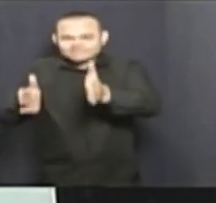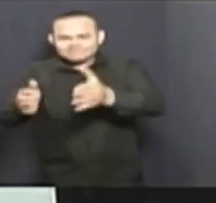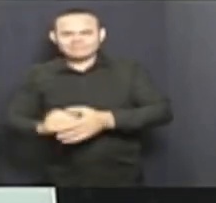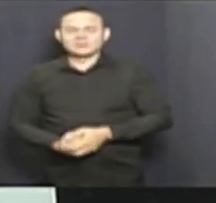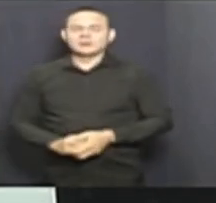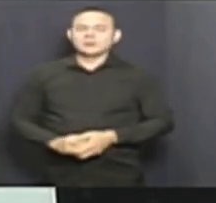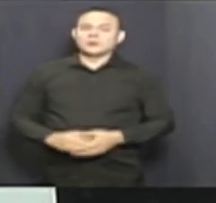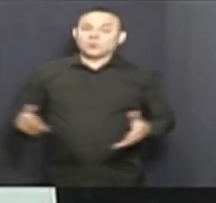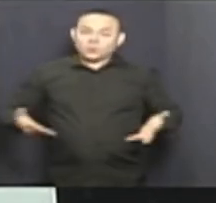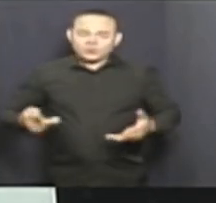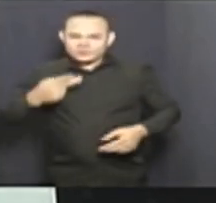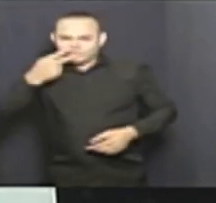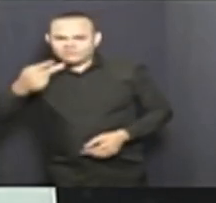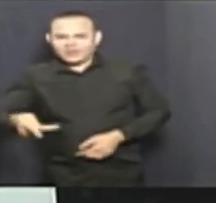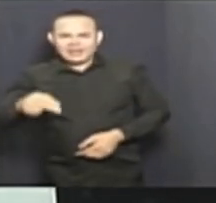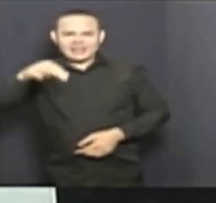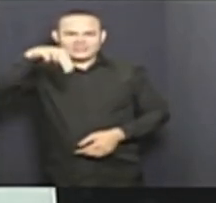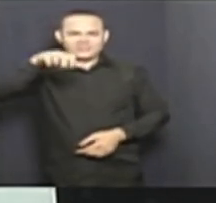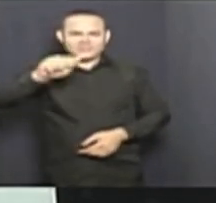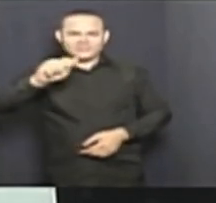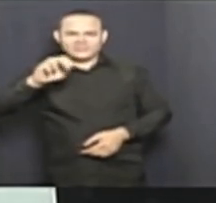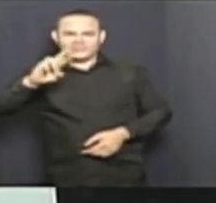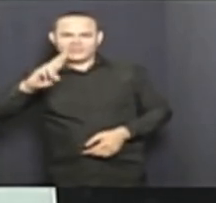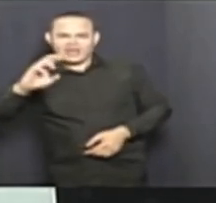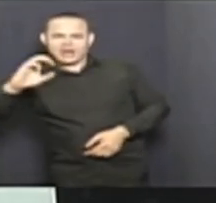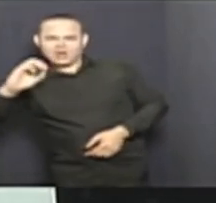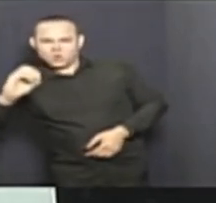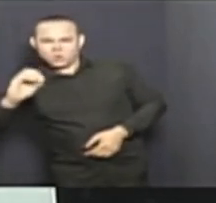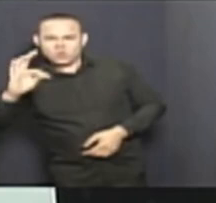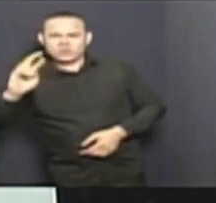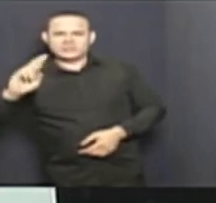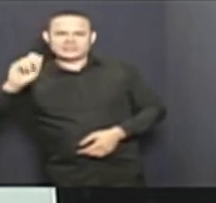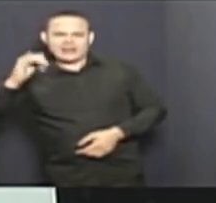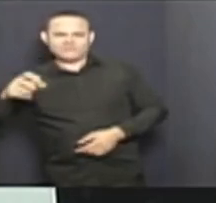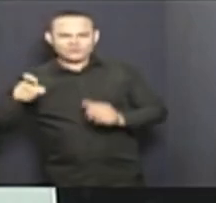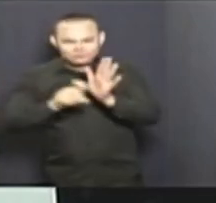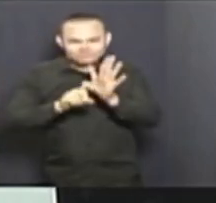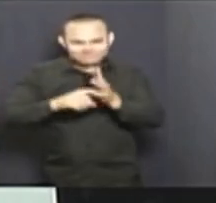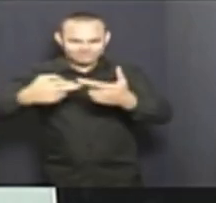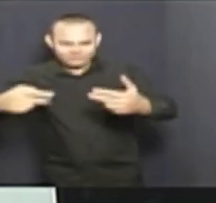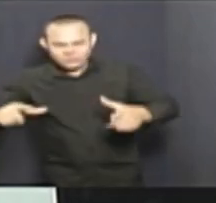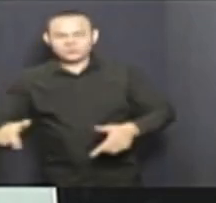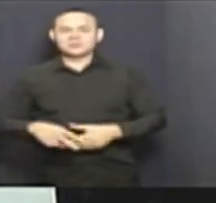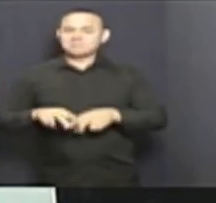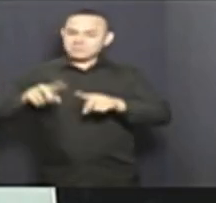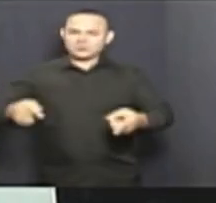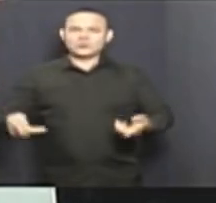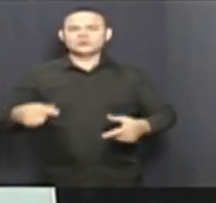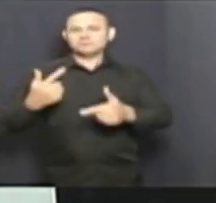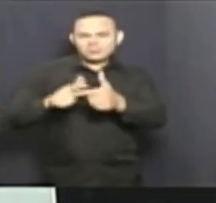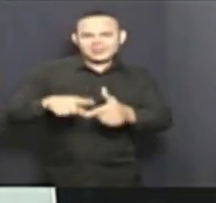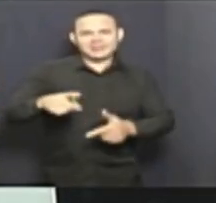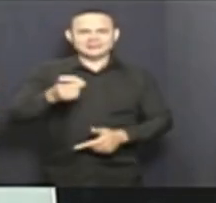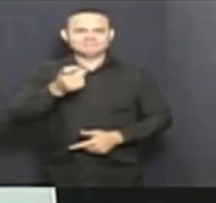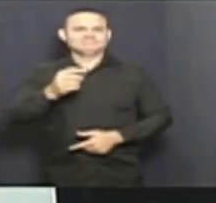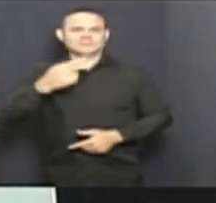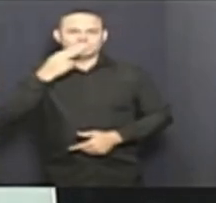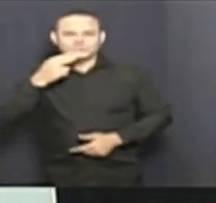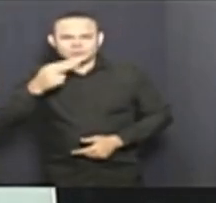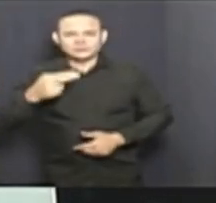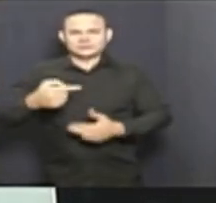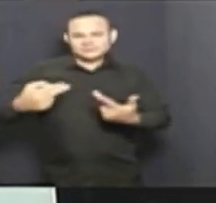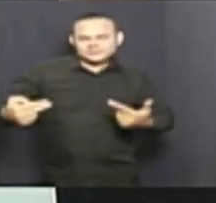falava na com o traficante agora na cruz e guerreiro nessa ideologia criado recentemente nós